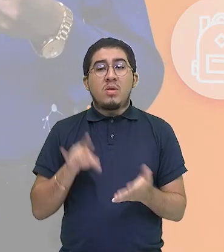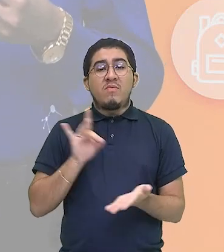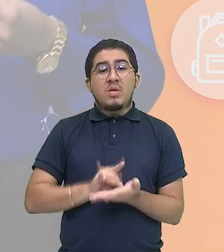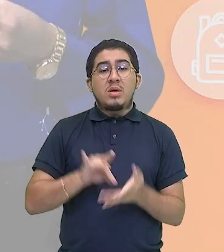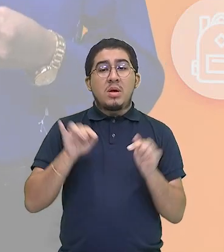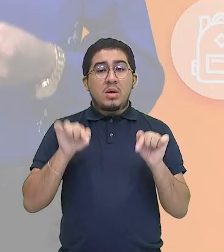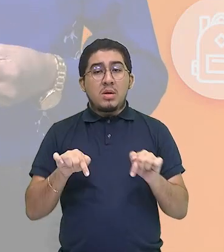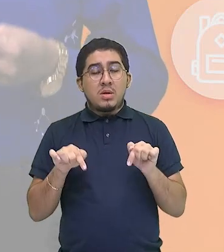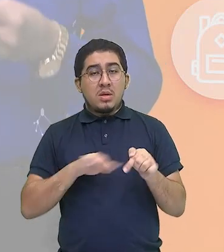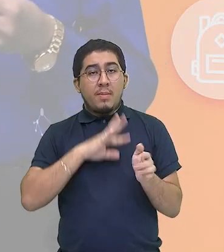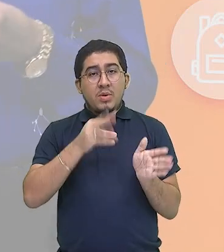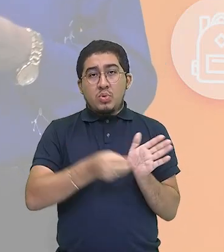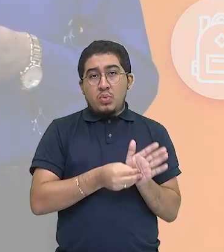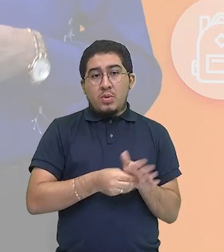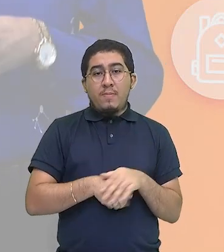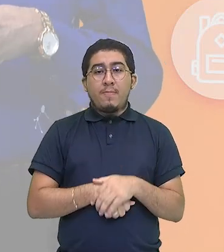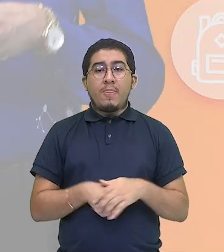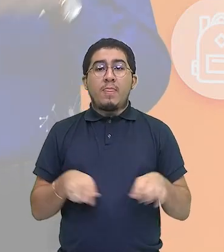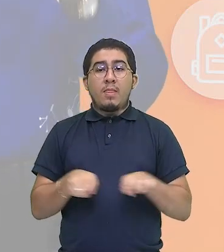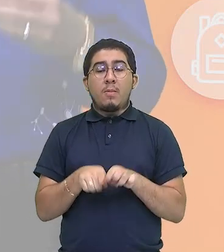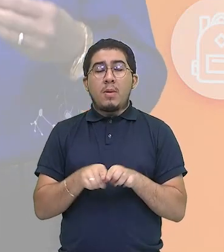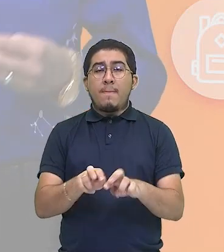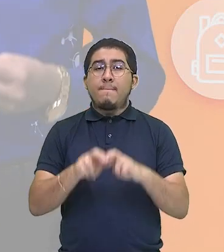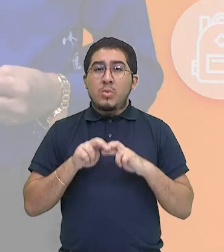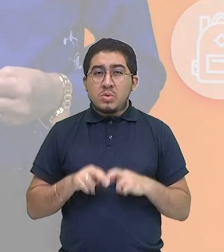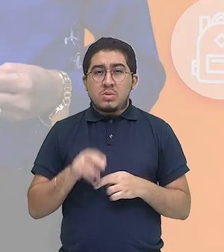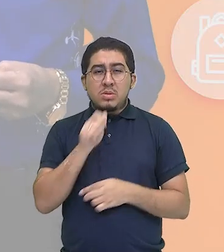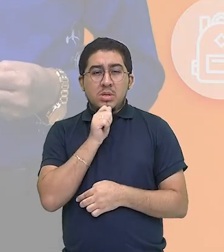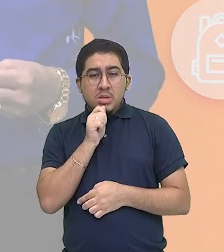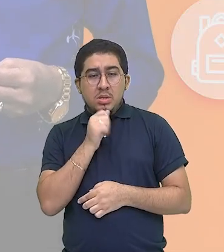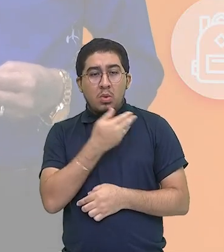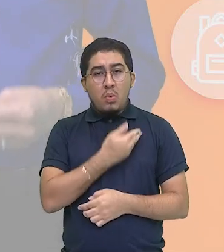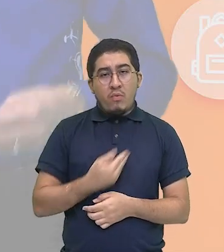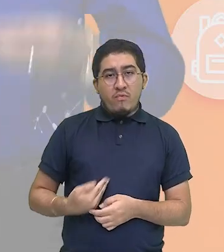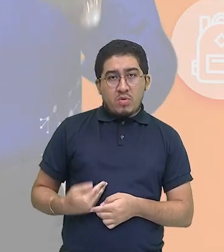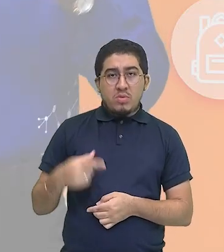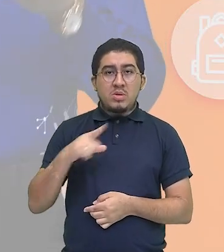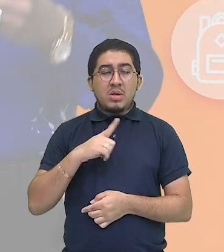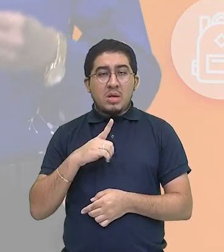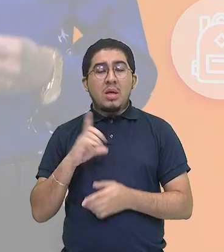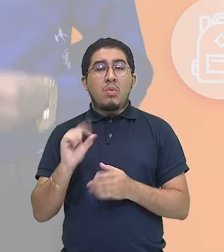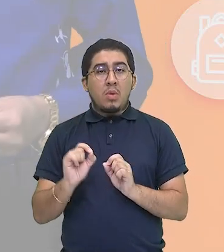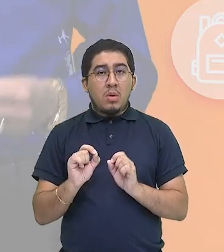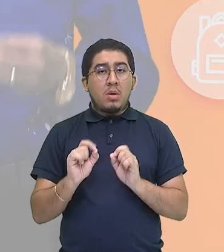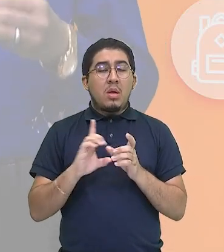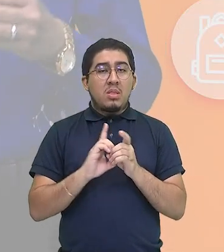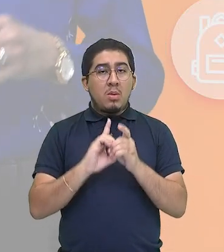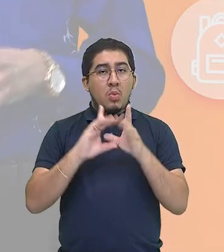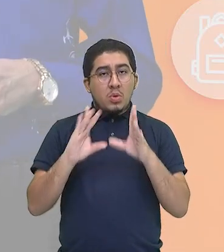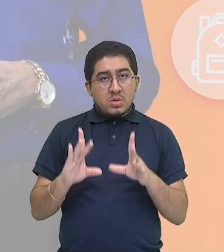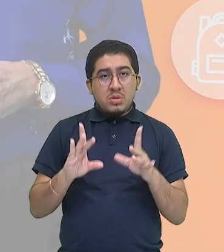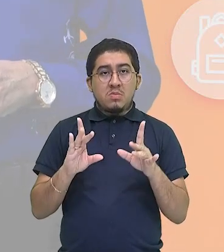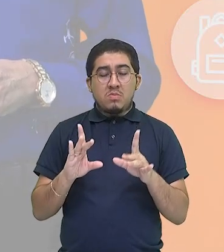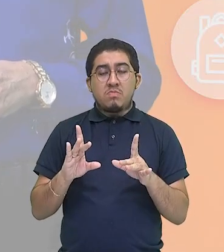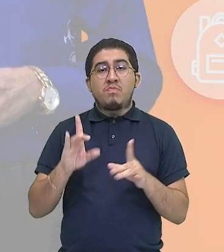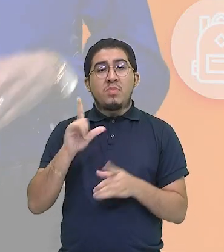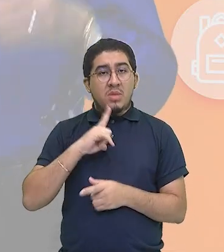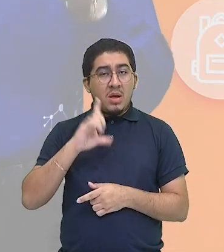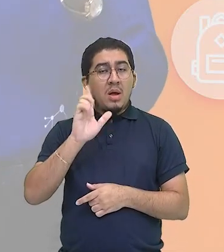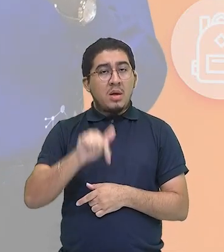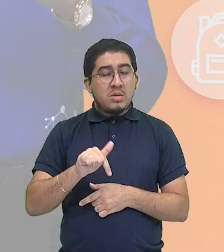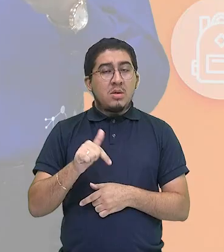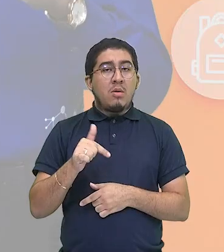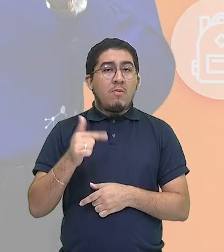aqui na Amazônia. É por isso que, mesmo no governo democrático, aconteceram essas